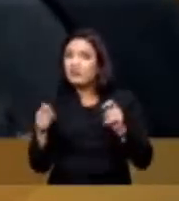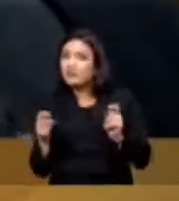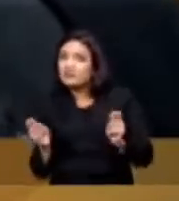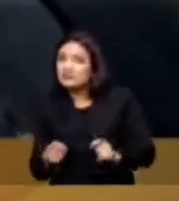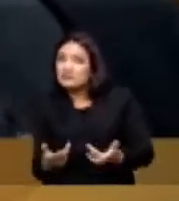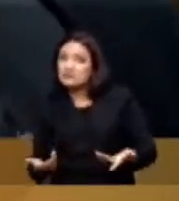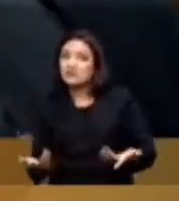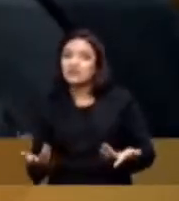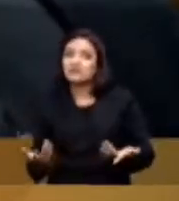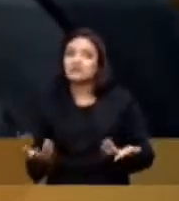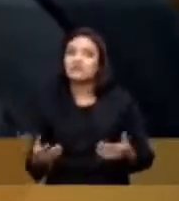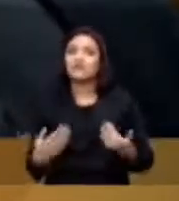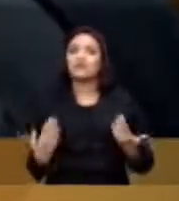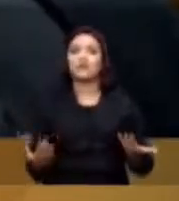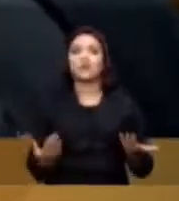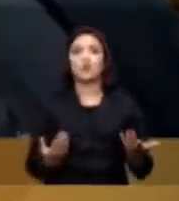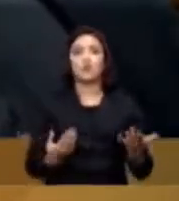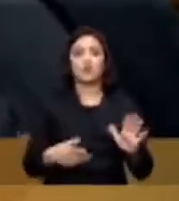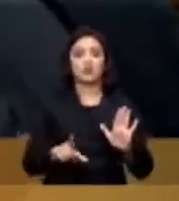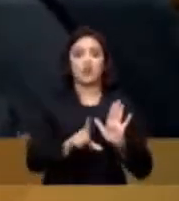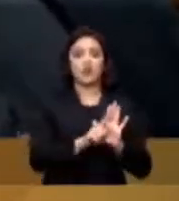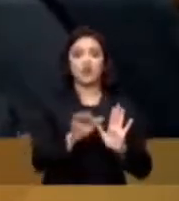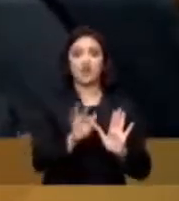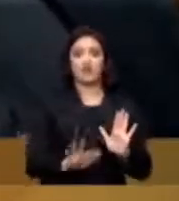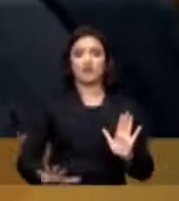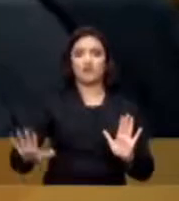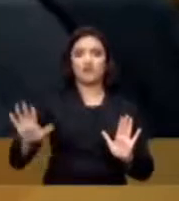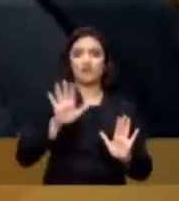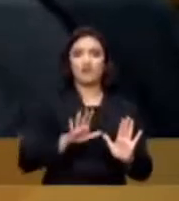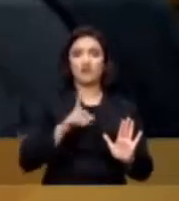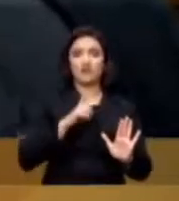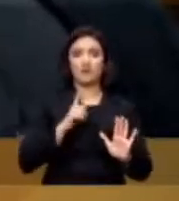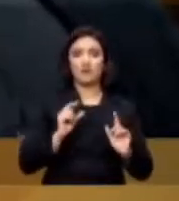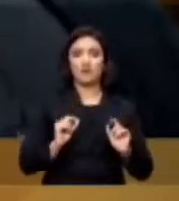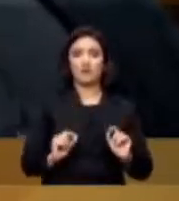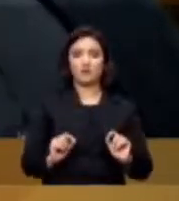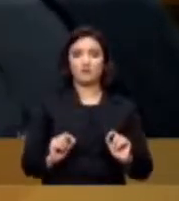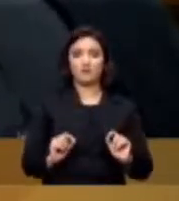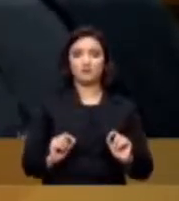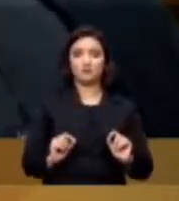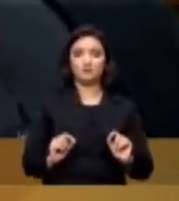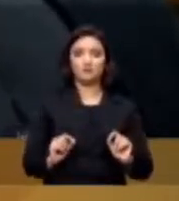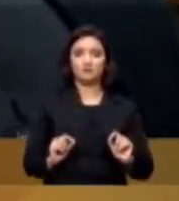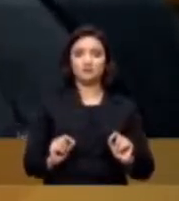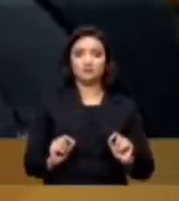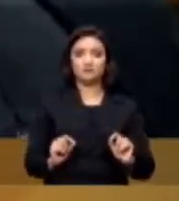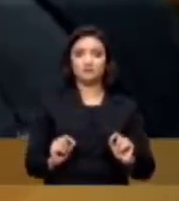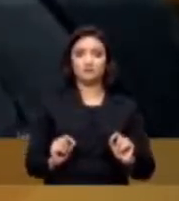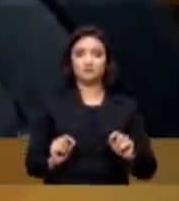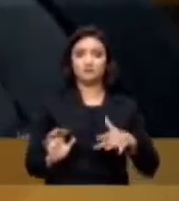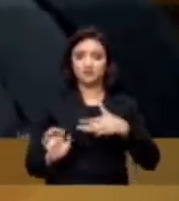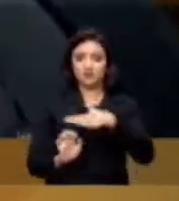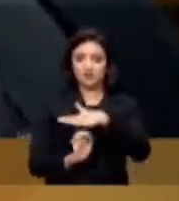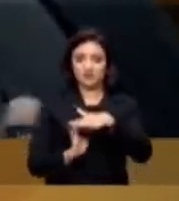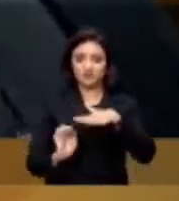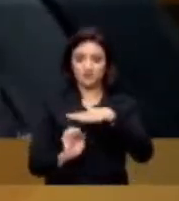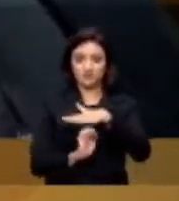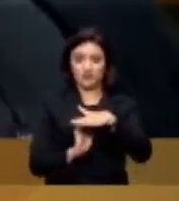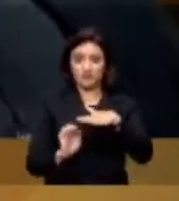por bem o legislador federal de livrar qualquer empreendedor